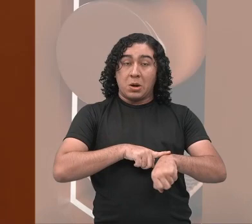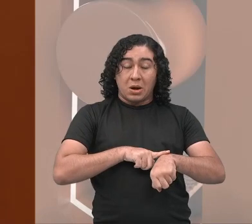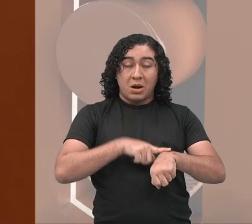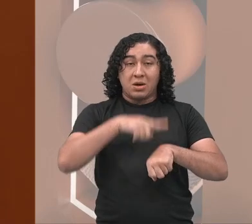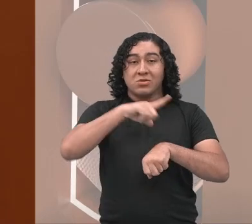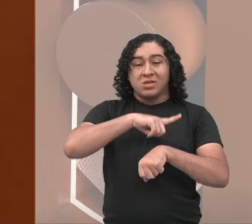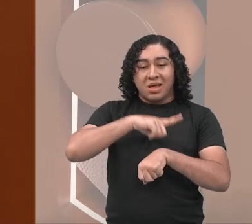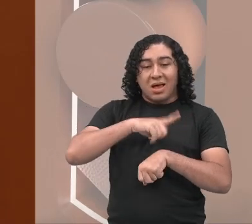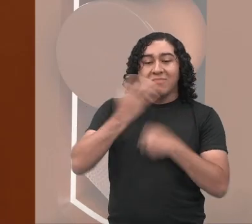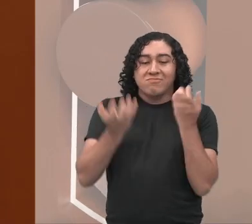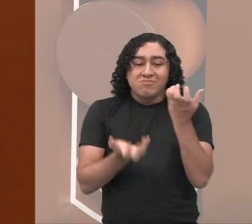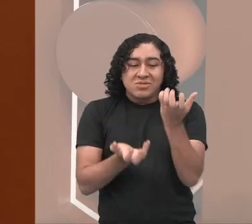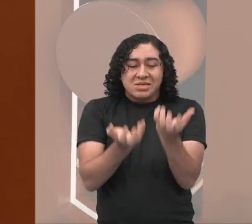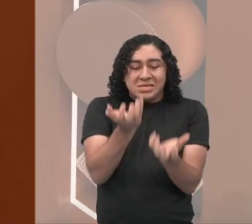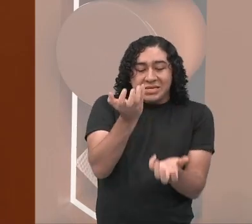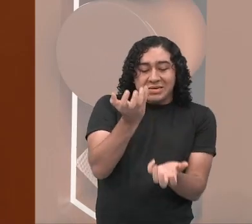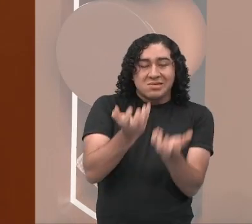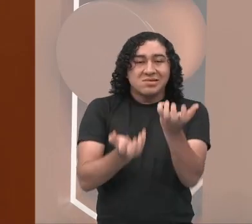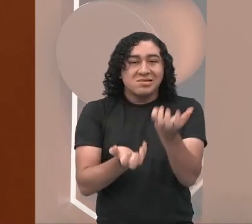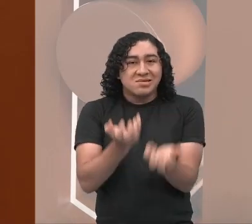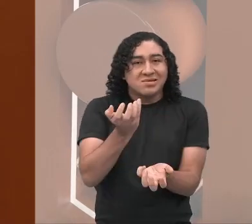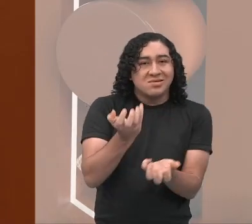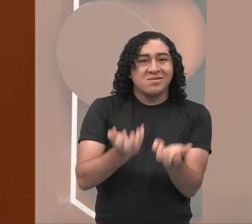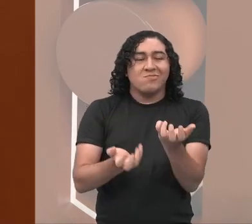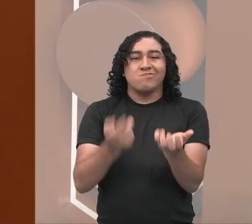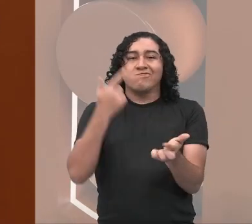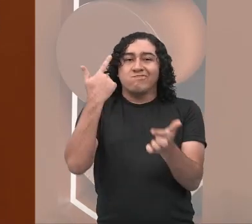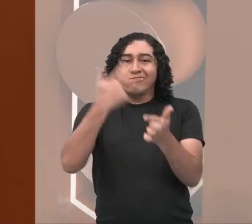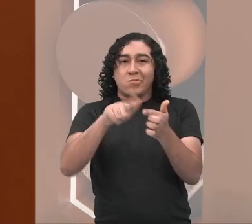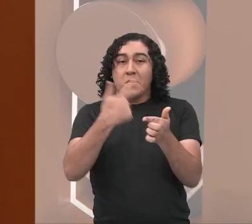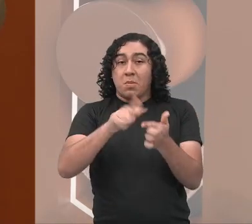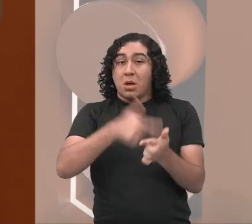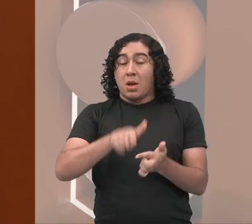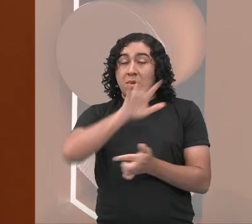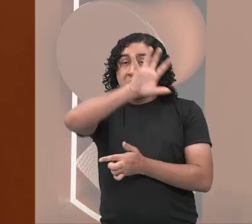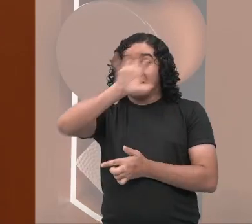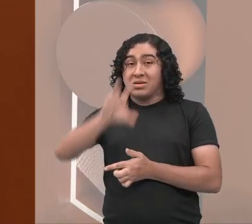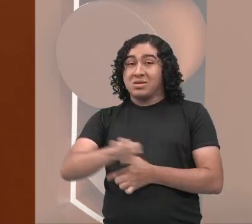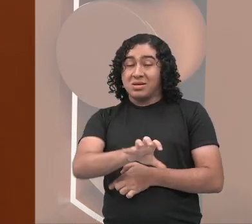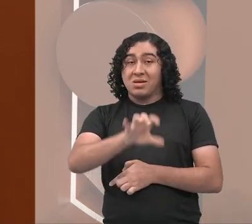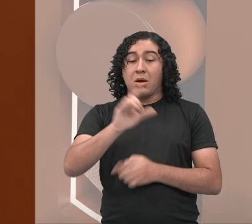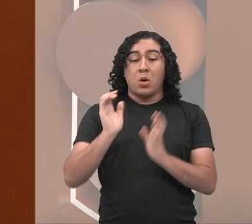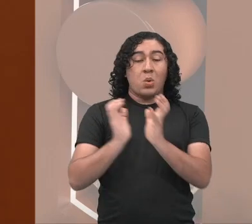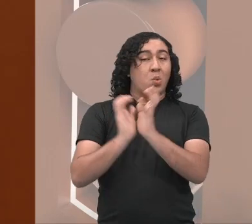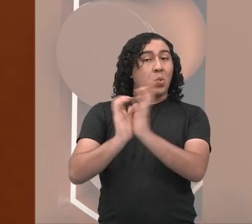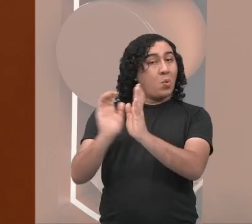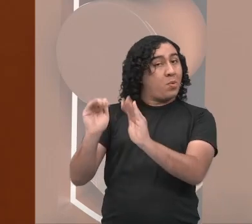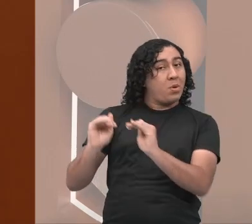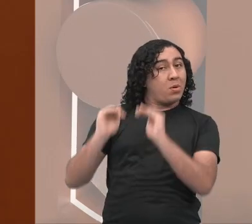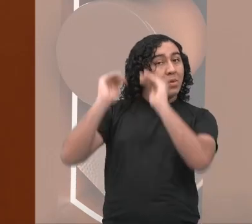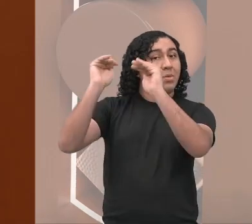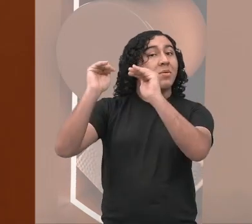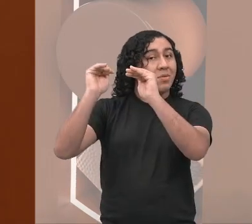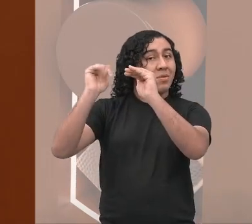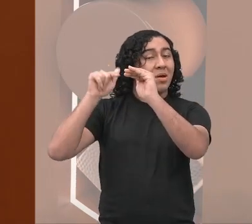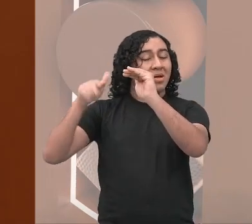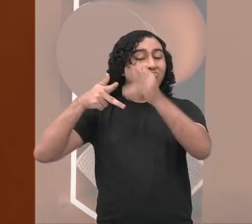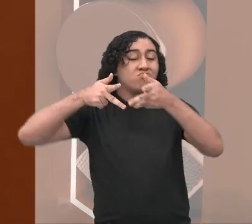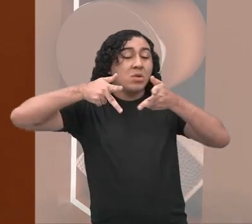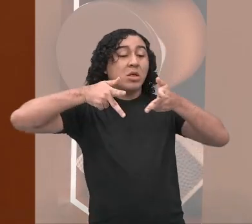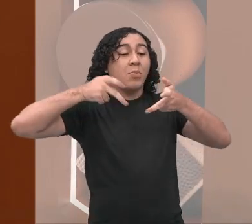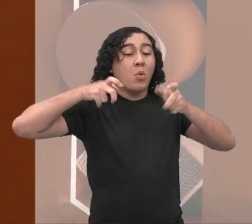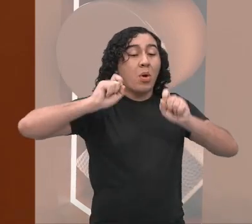grande instabilidade territorial, por assim dizer, as elites locais viram ali